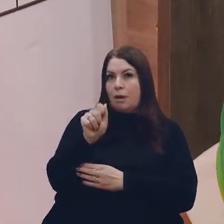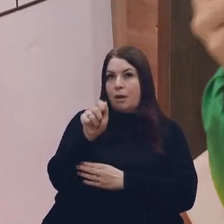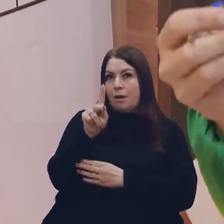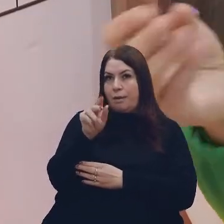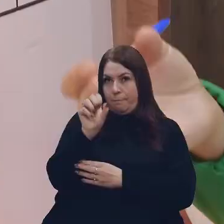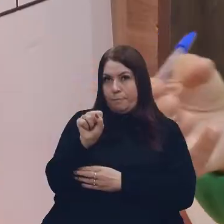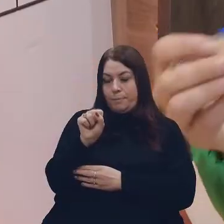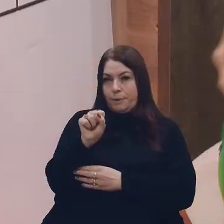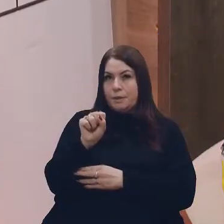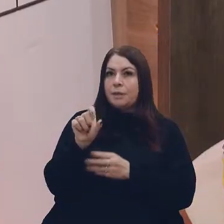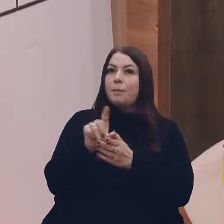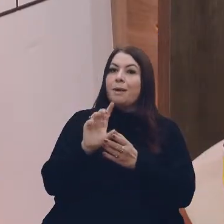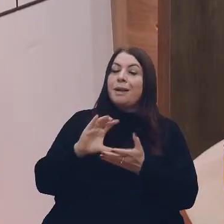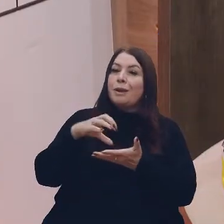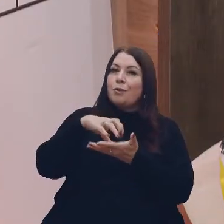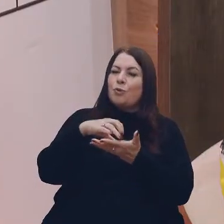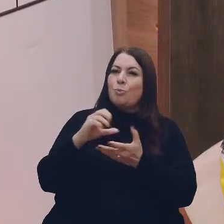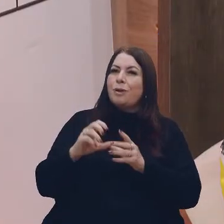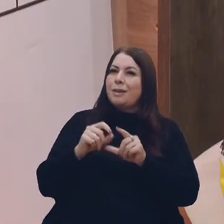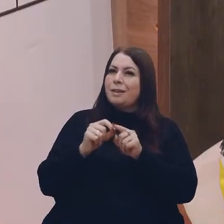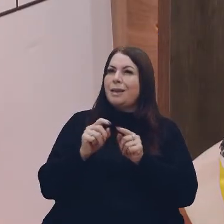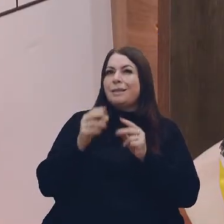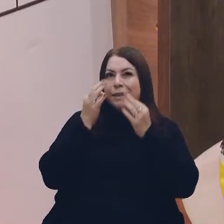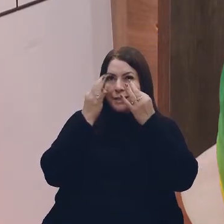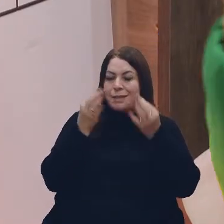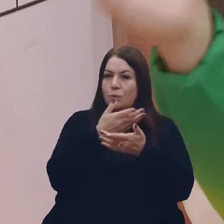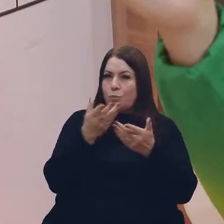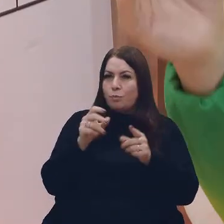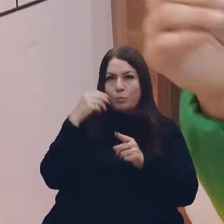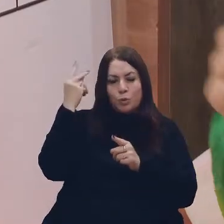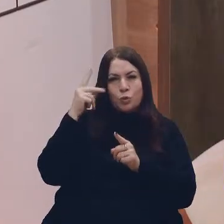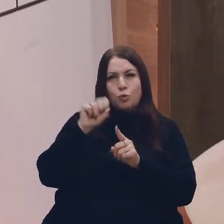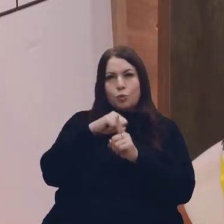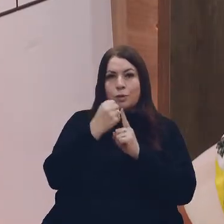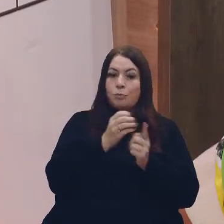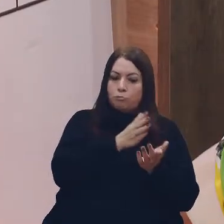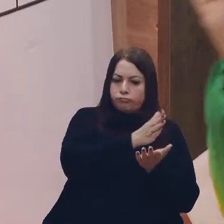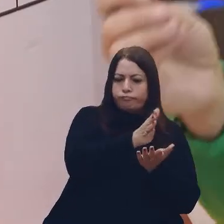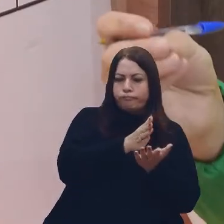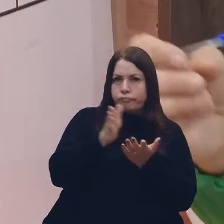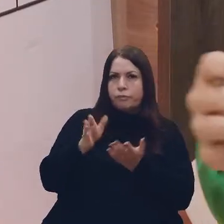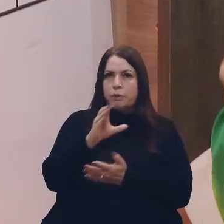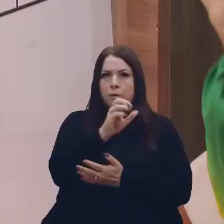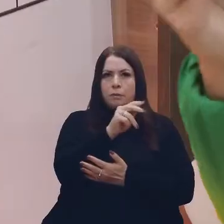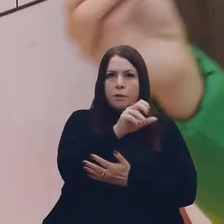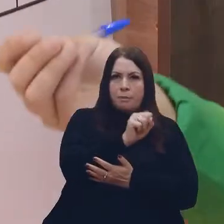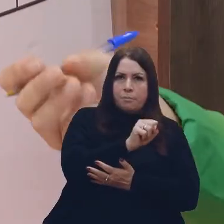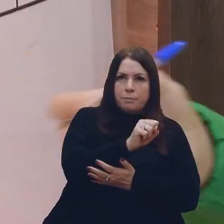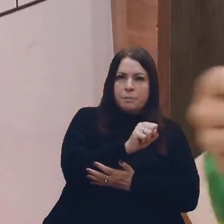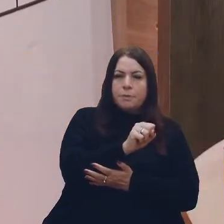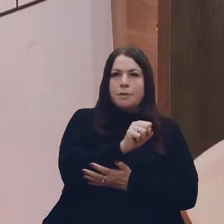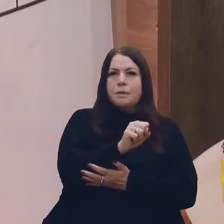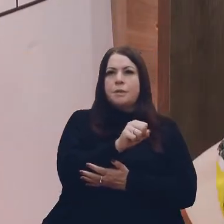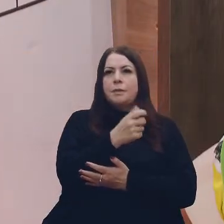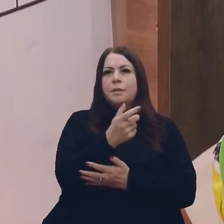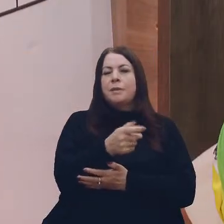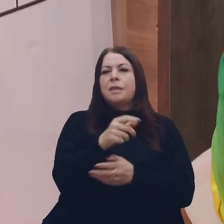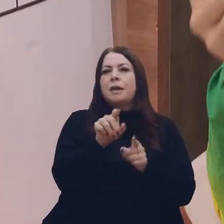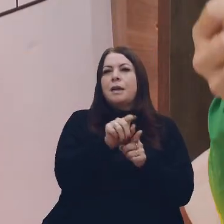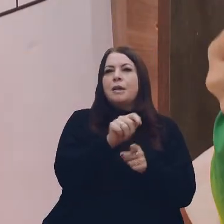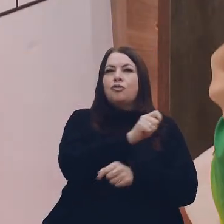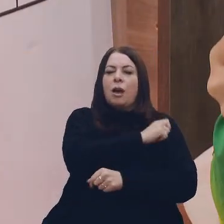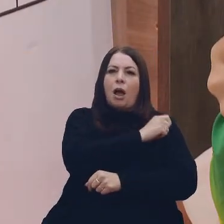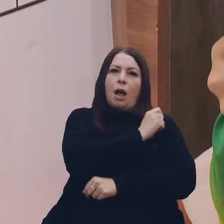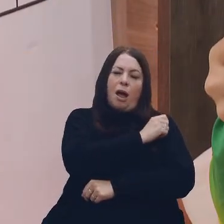da rede de atenção psicossocial, existe várias divisões, né? Tem o CAPS-AD, que é de álcool e outras drogas, tem